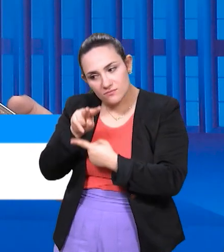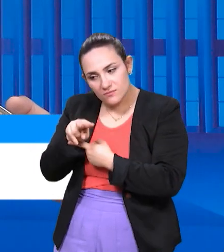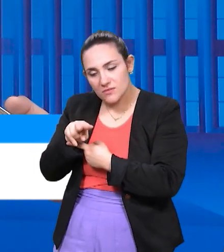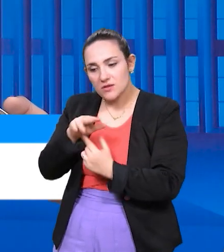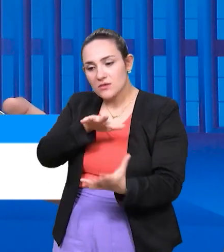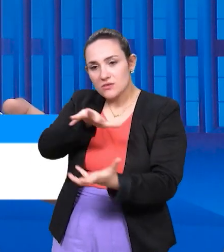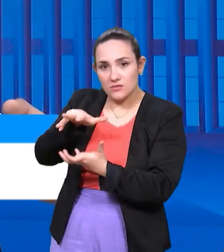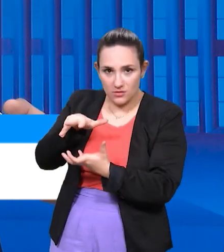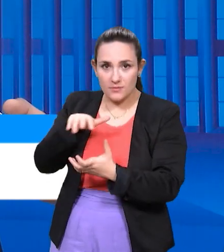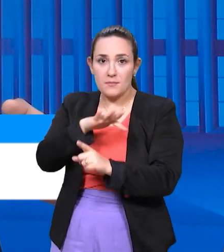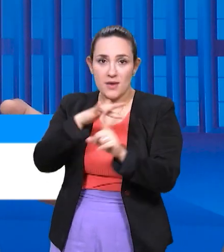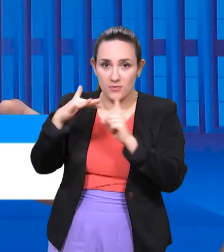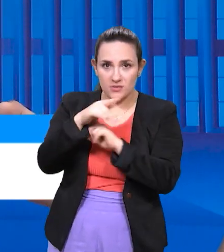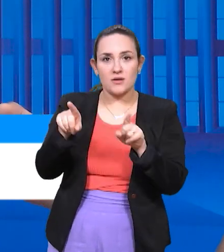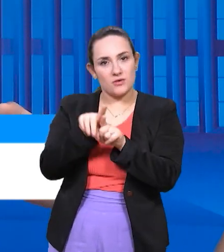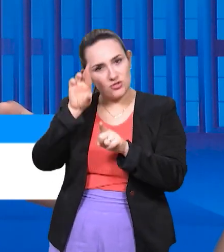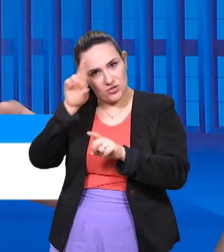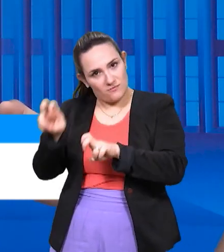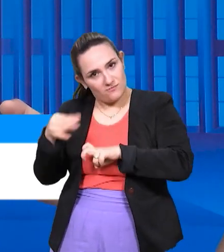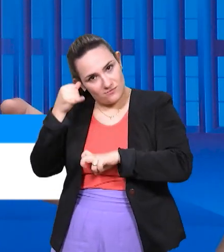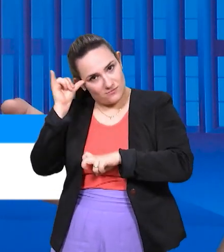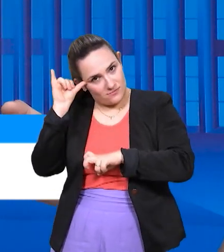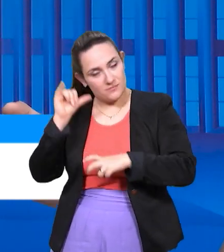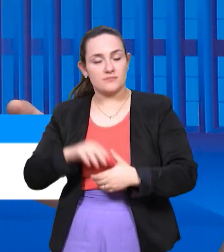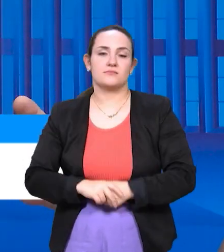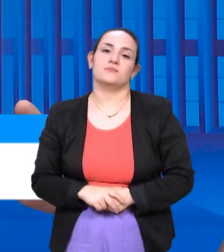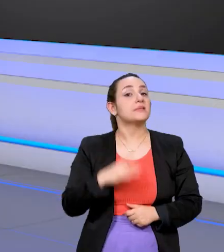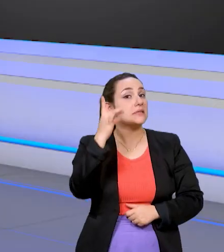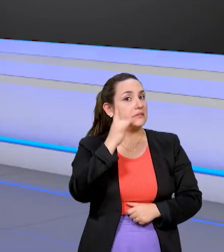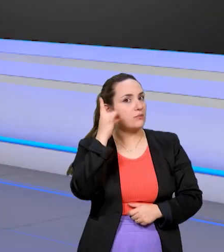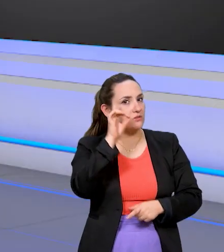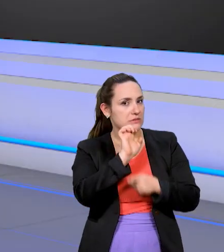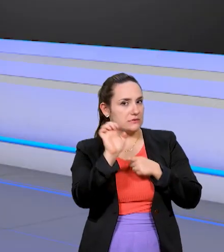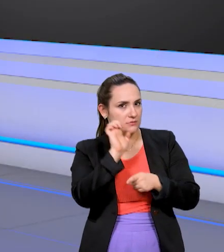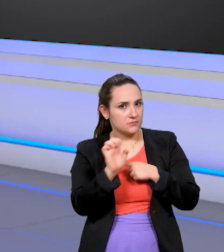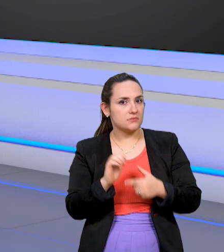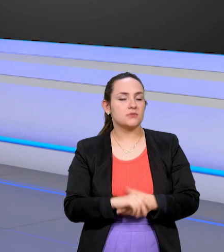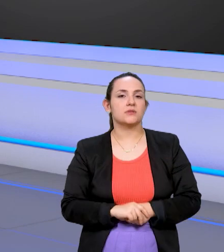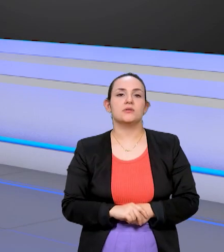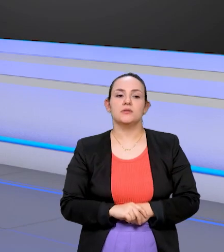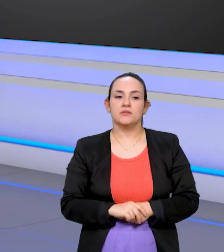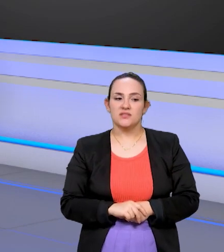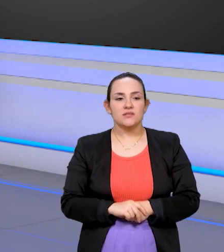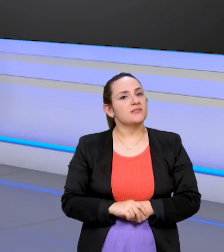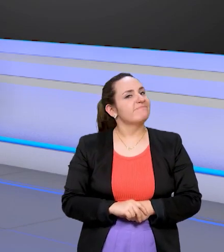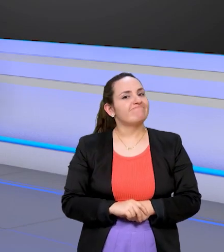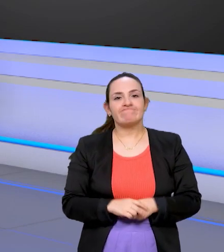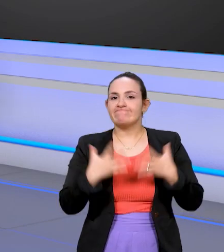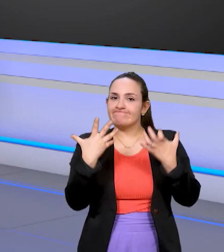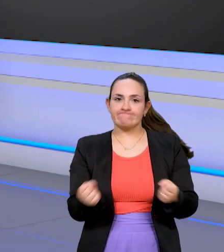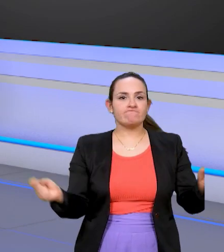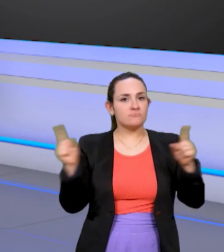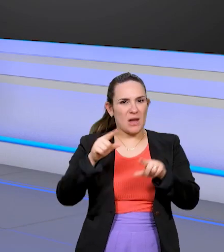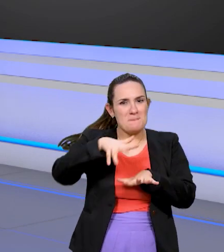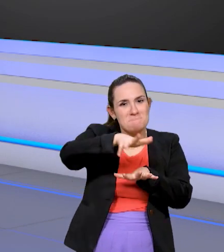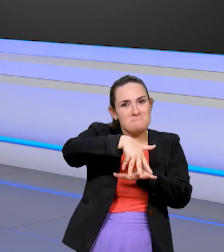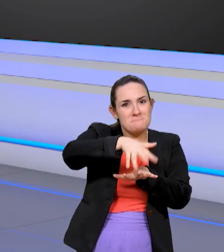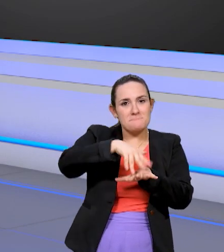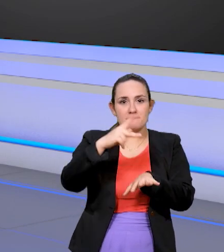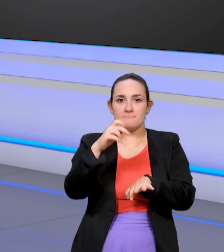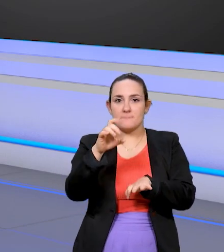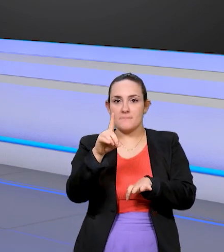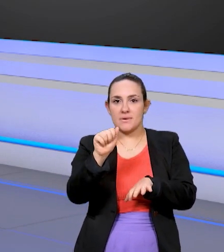desenvolvimento sustentável, protegendo o produtor rural e o meio ambiente. Deputados estaduais reagem ao aumento do pedágio em